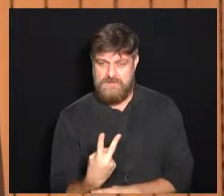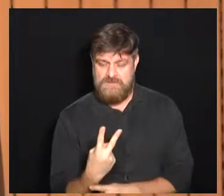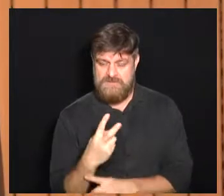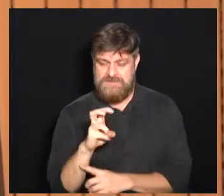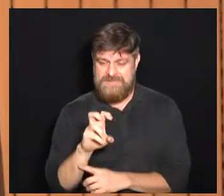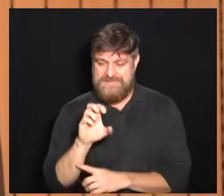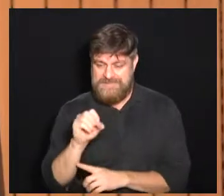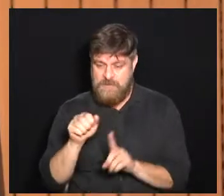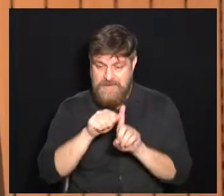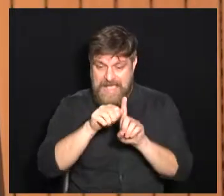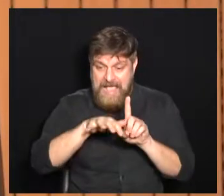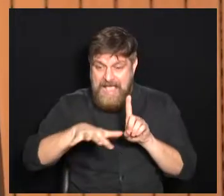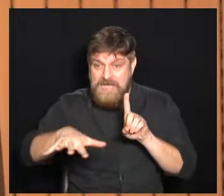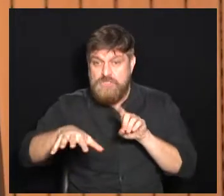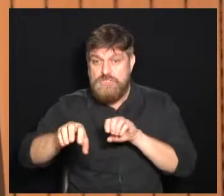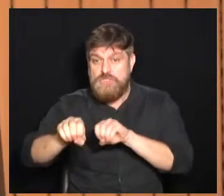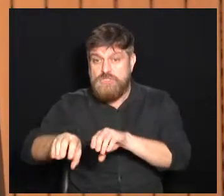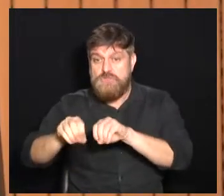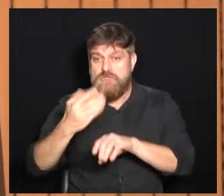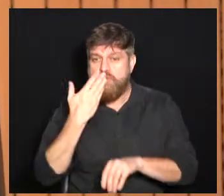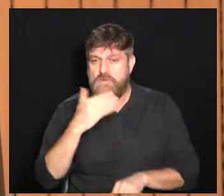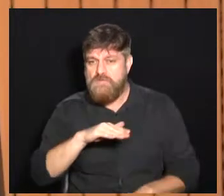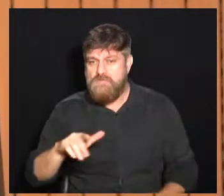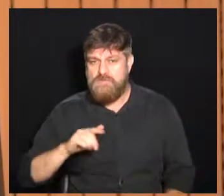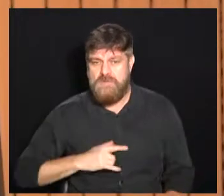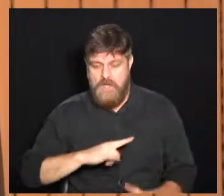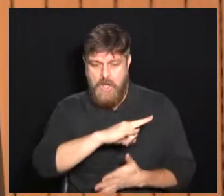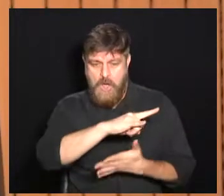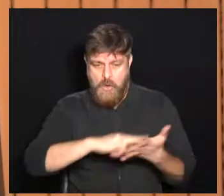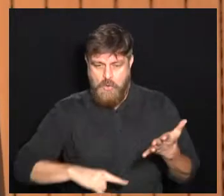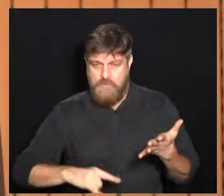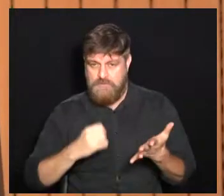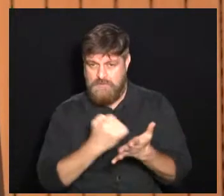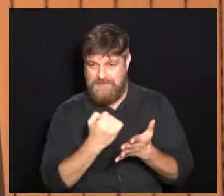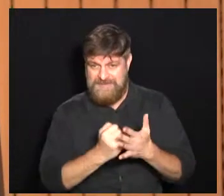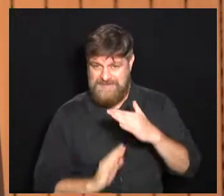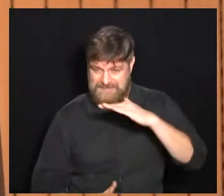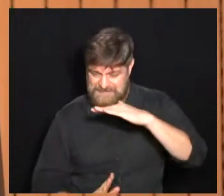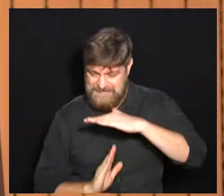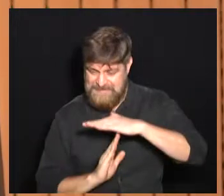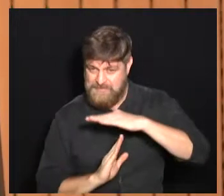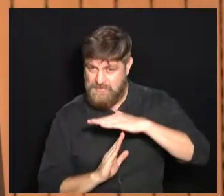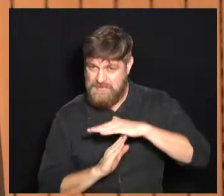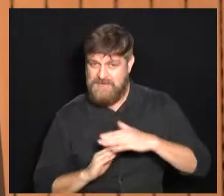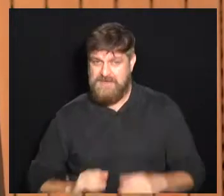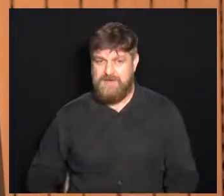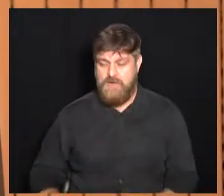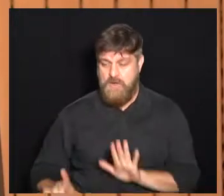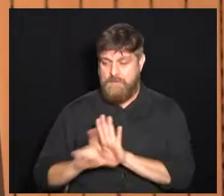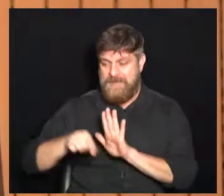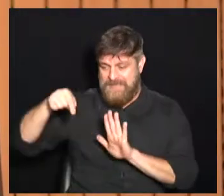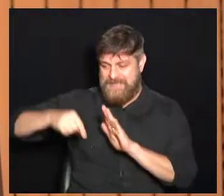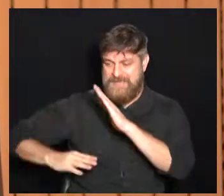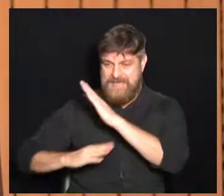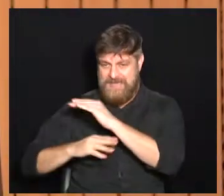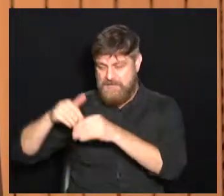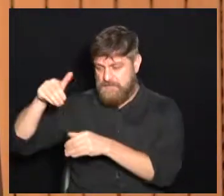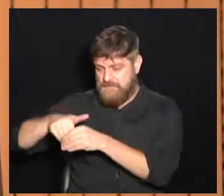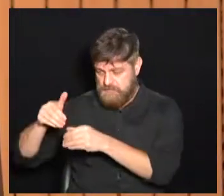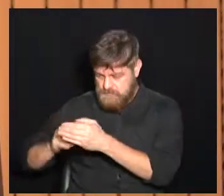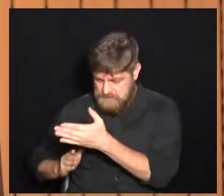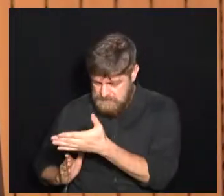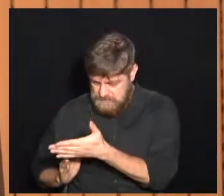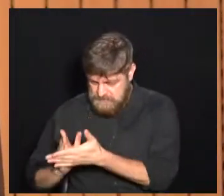agentes de educação infantil, por contrato temporário, uma lei que foi aprovada no final do ano aqui na Câmara,